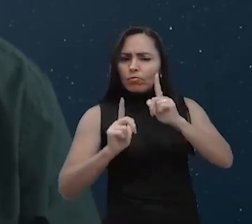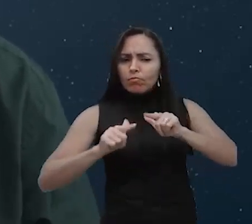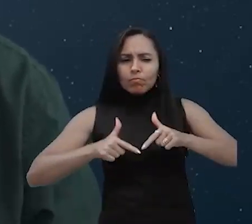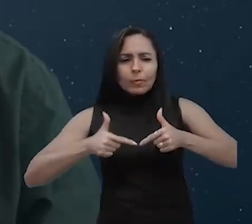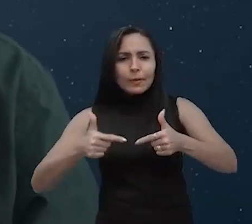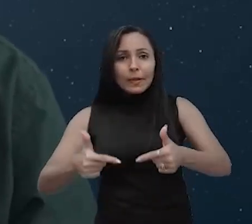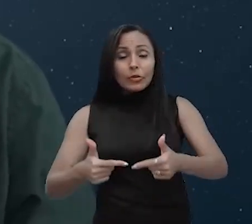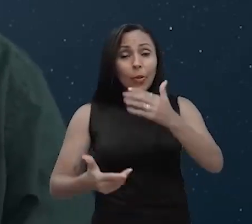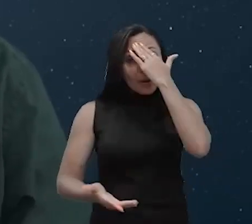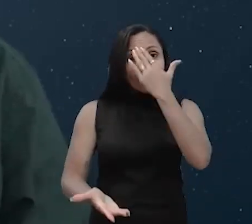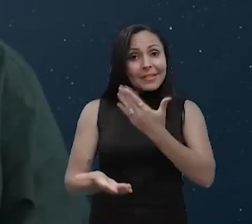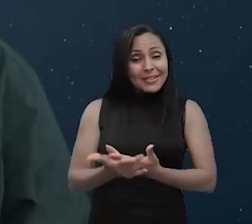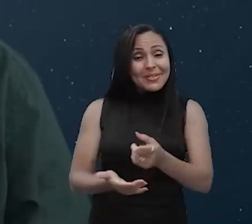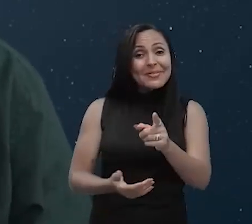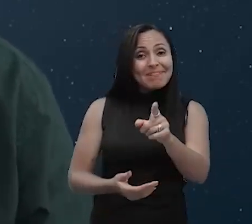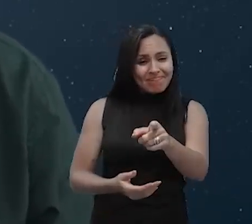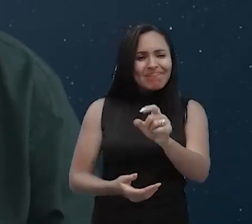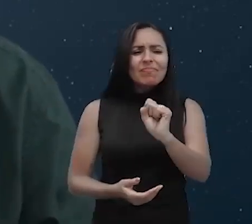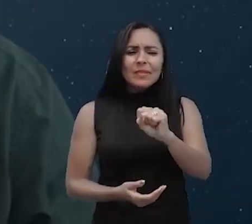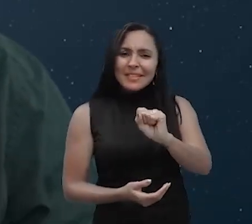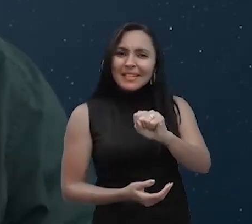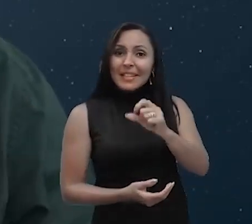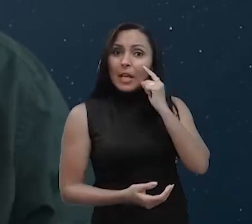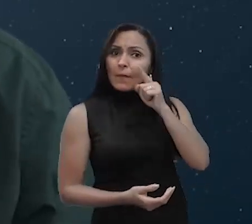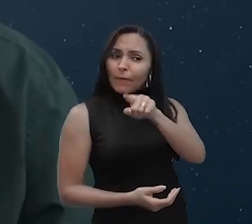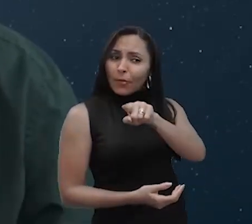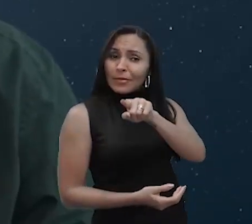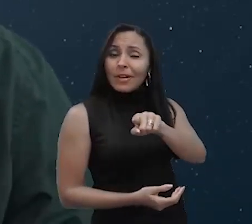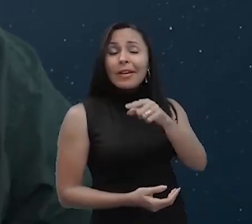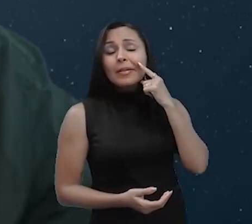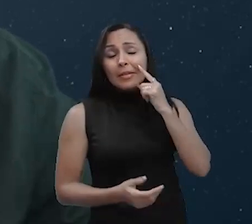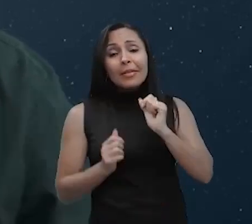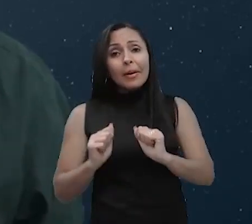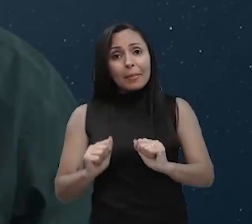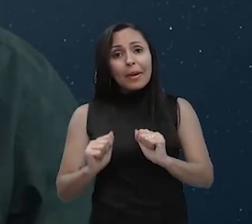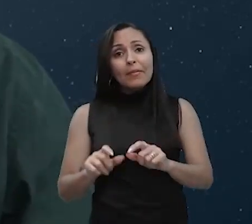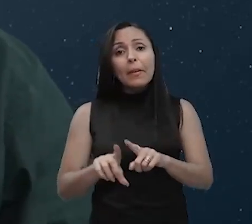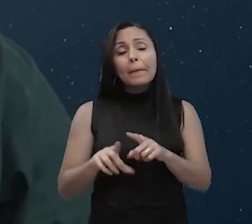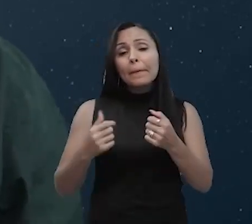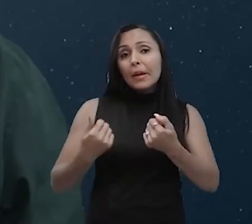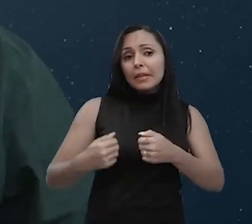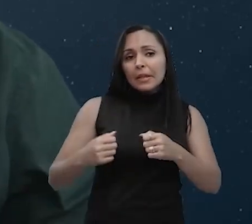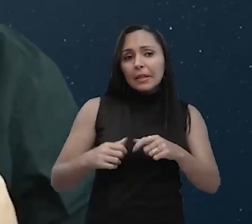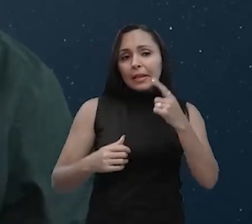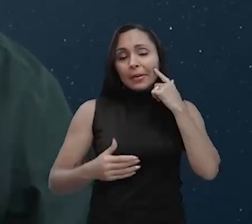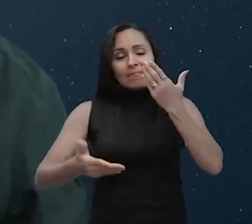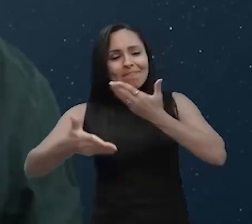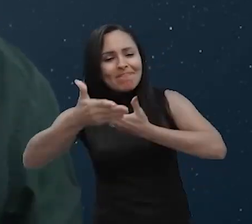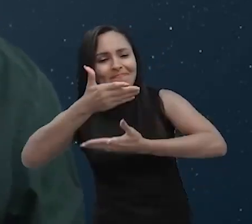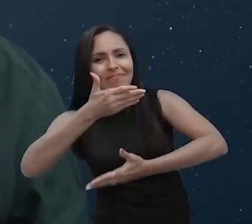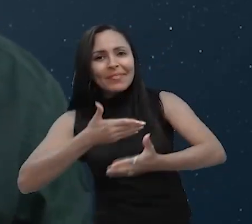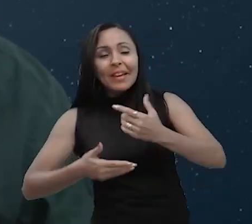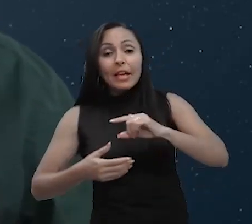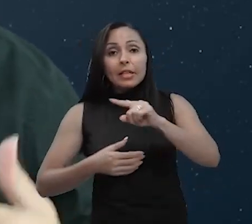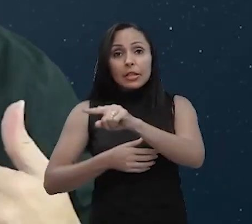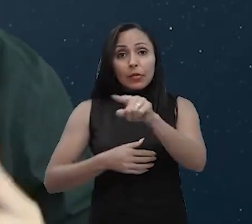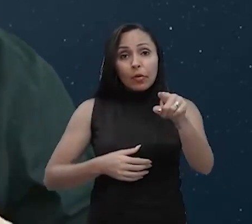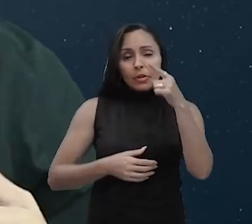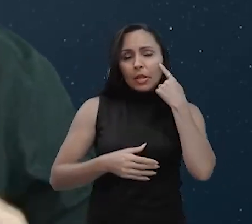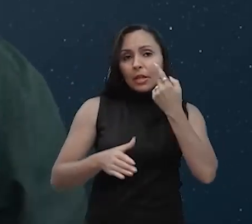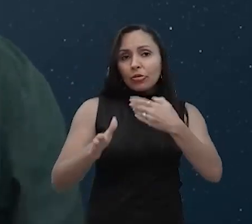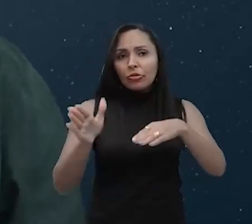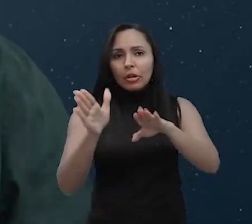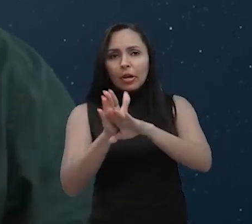acredito sim, eu acredito em você e eu acho que você também precisa levantar essa bandeira. Bom, se você está chegando aqui de paraquedas,